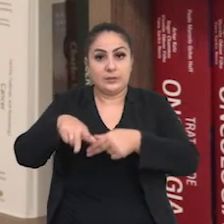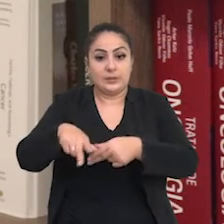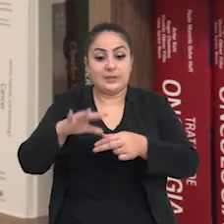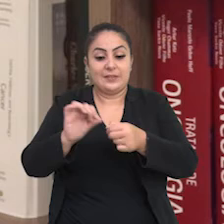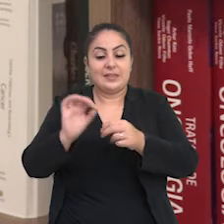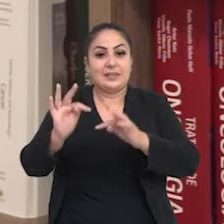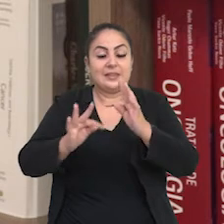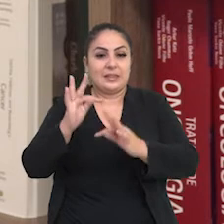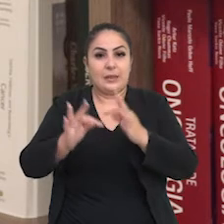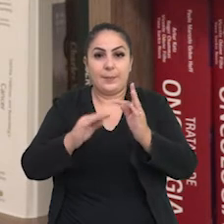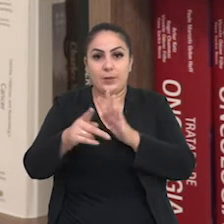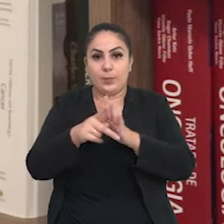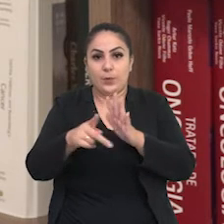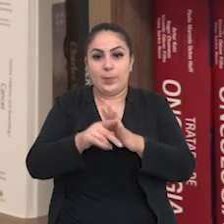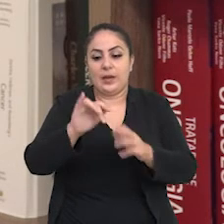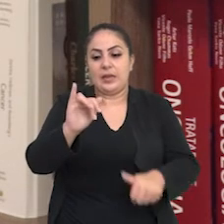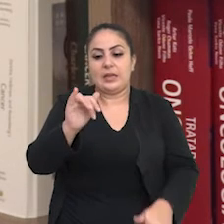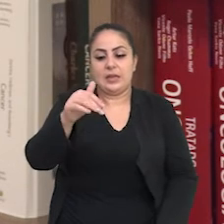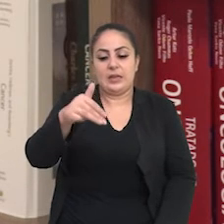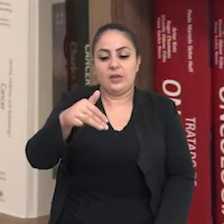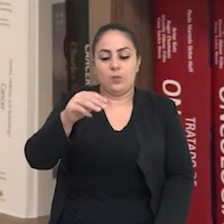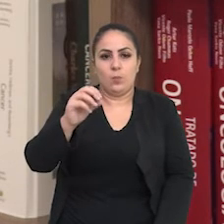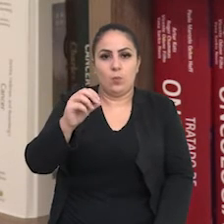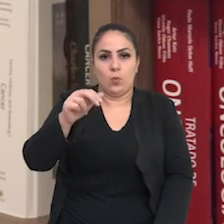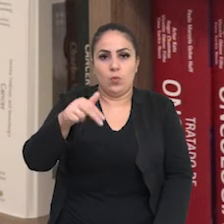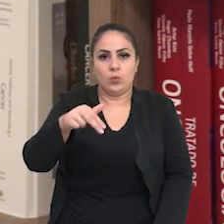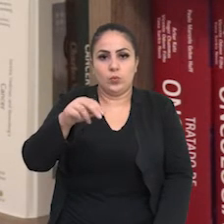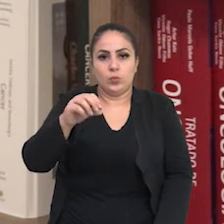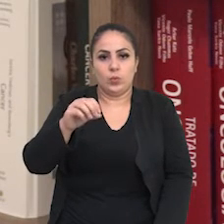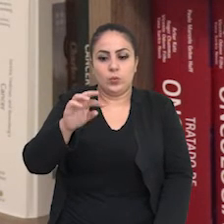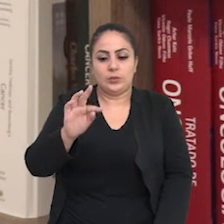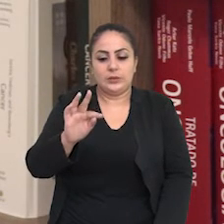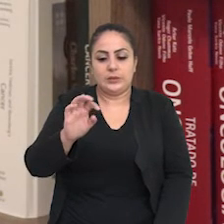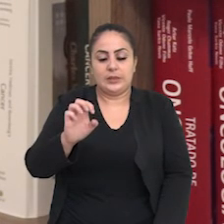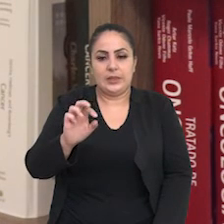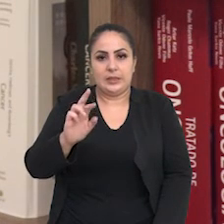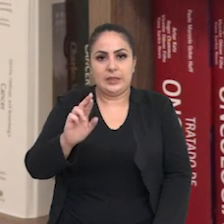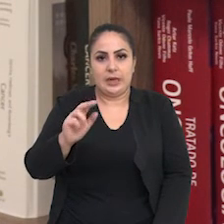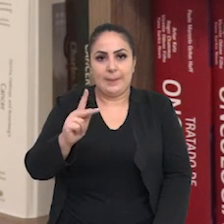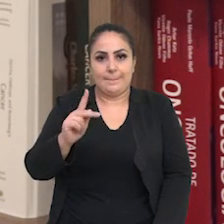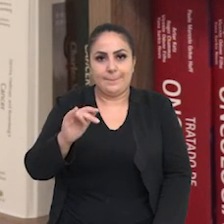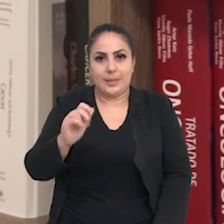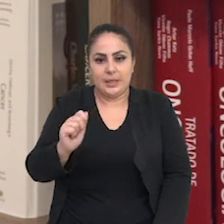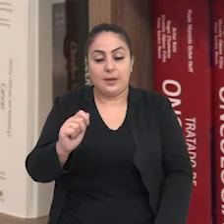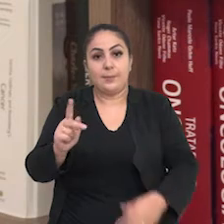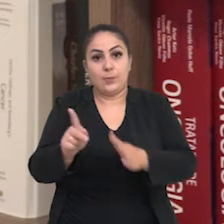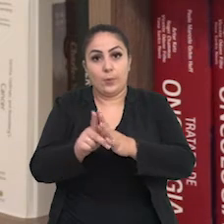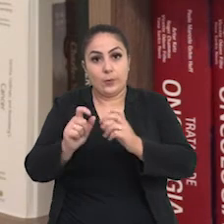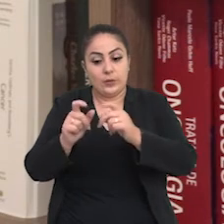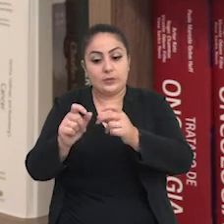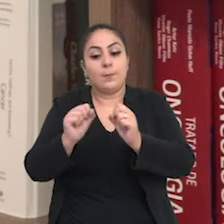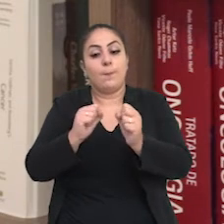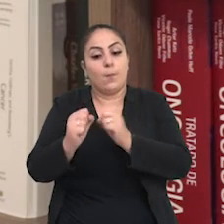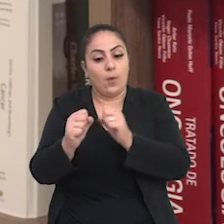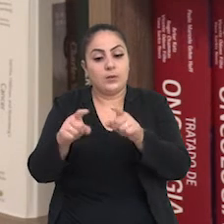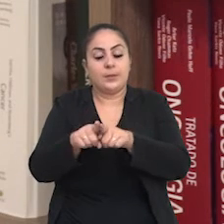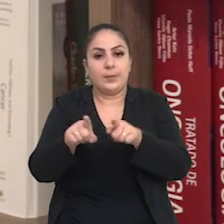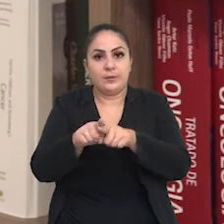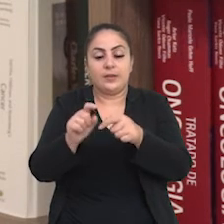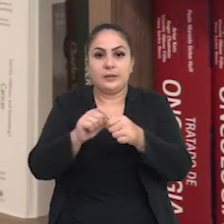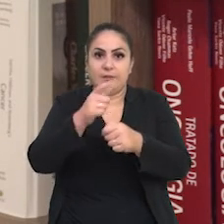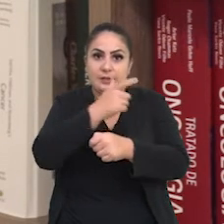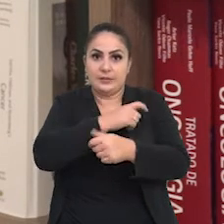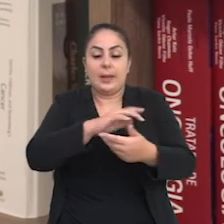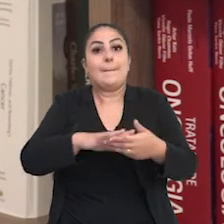fazem tratamento com imunoterapia para o câncer, esses são pacientes que também podem